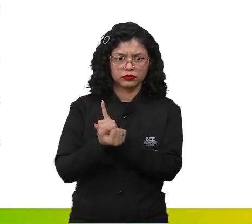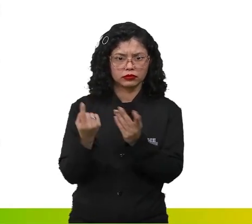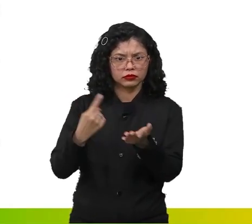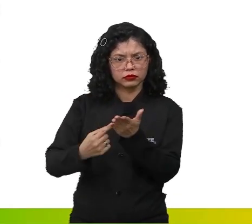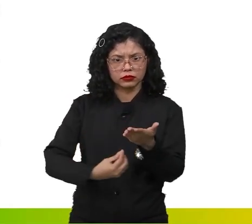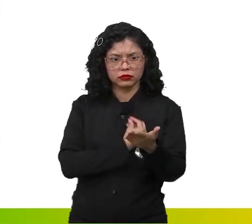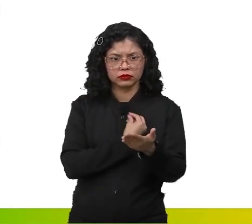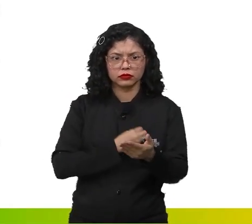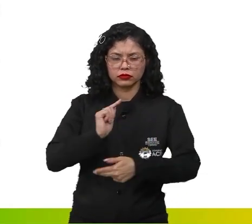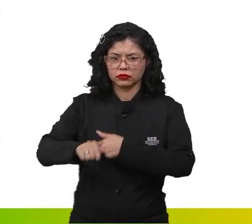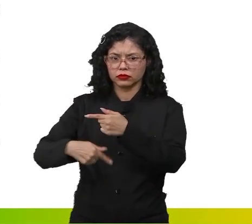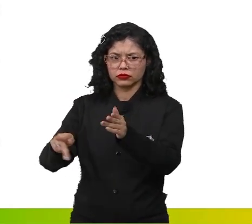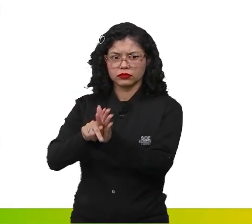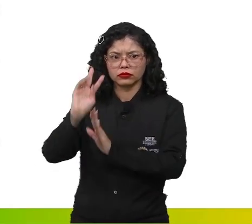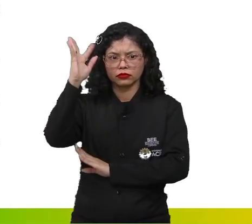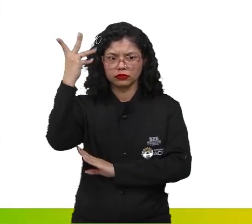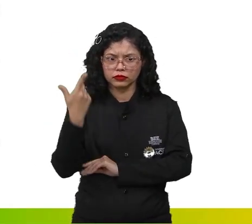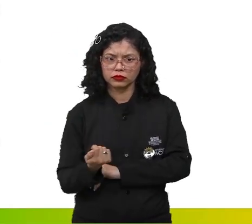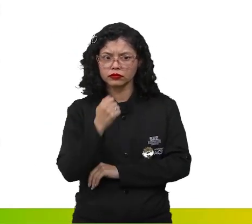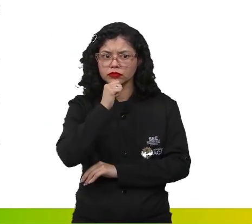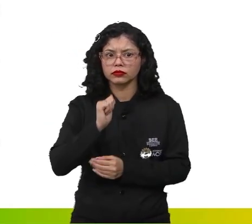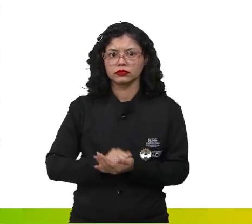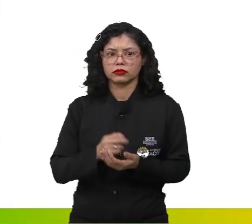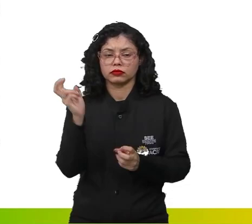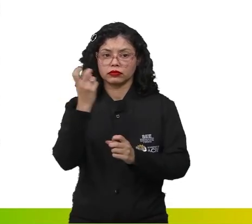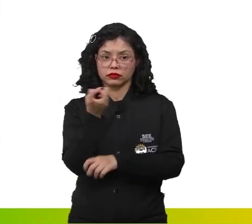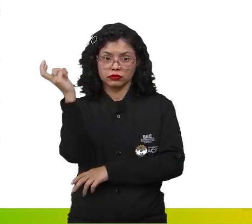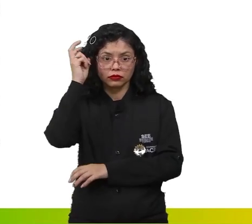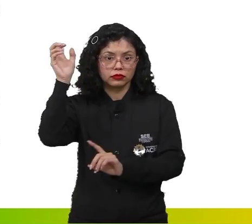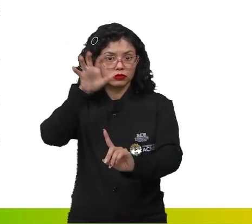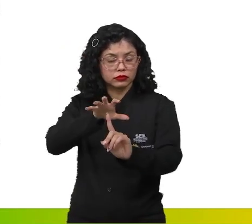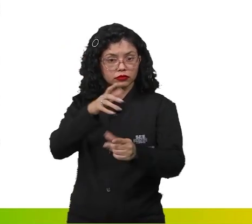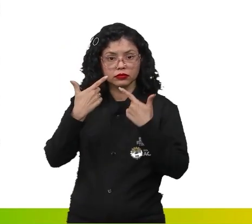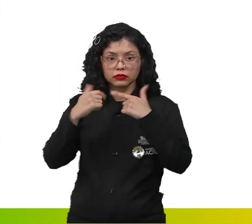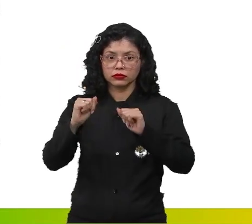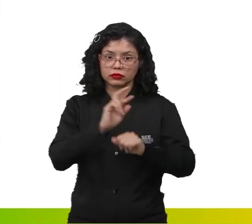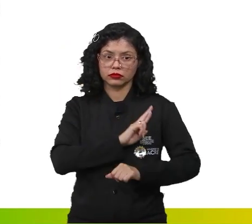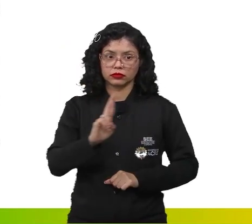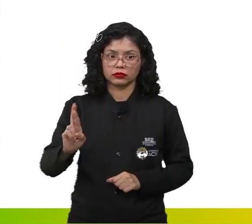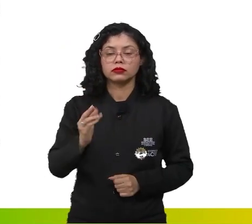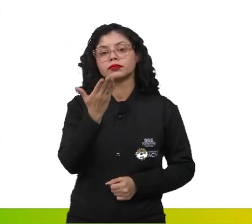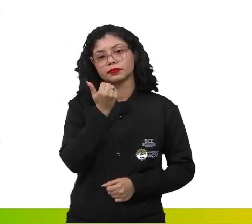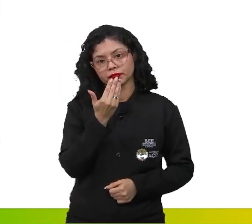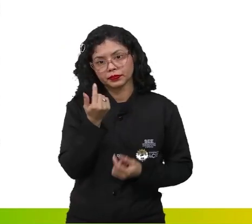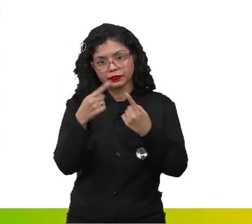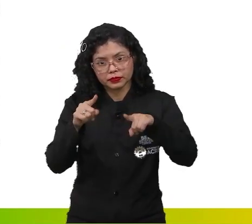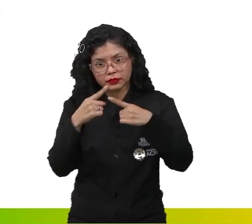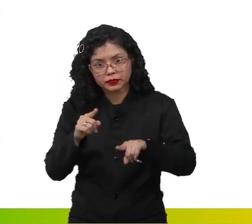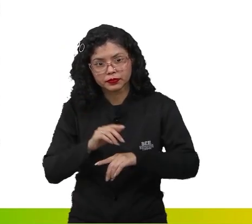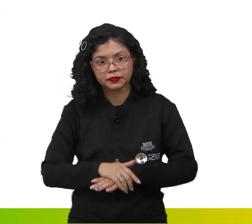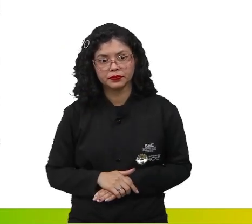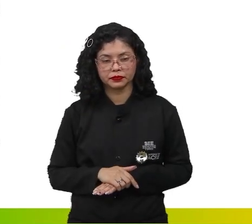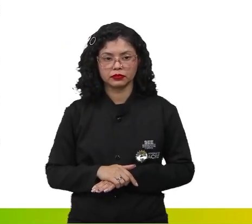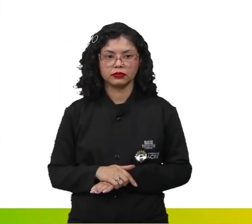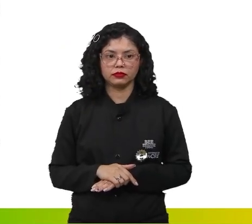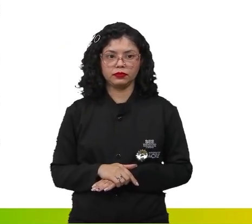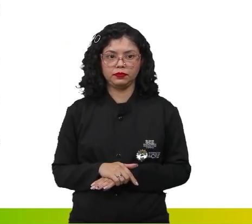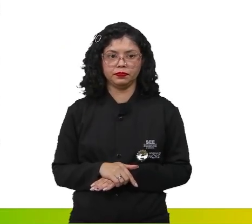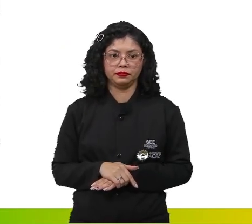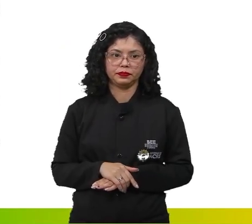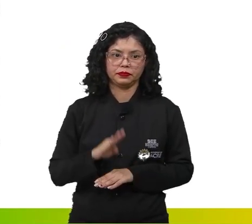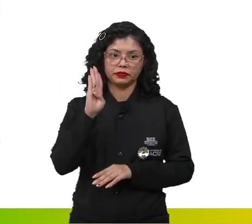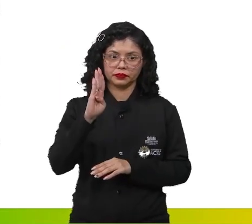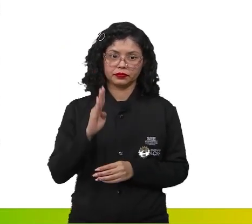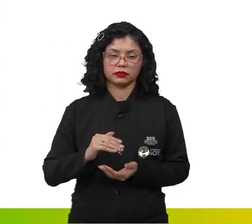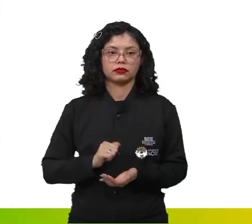pela presença de descendentes africanos, cuja cultura influenciou a língua, a religião, a culinária e a música. B.